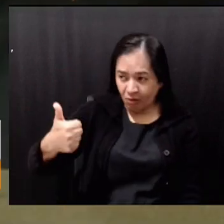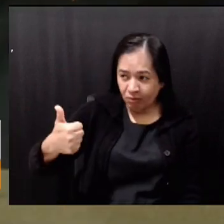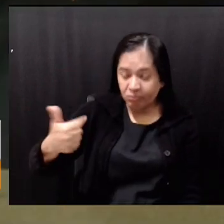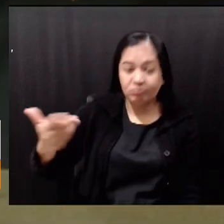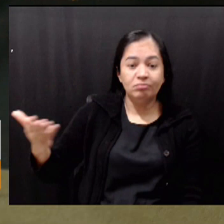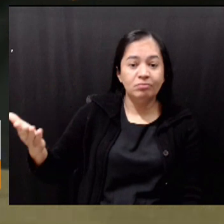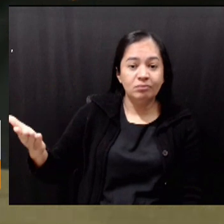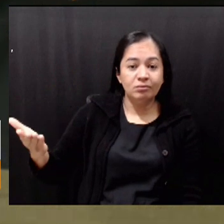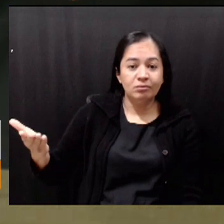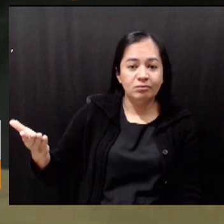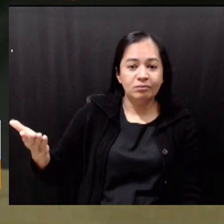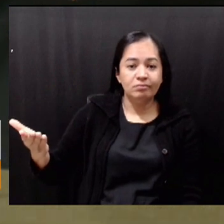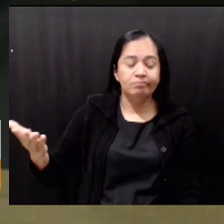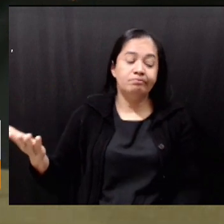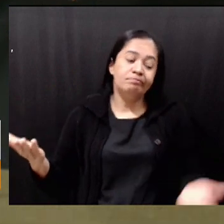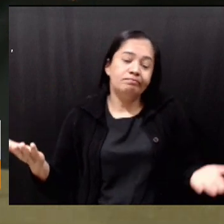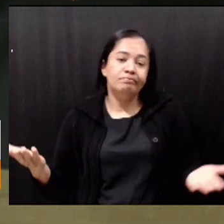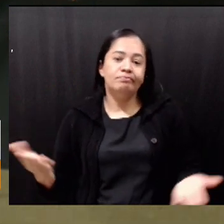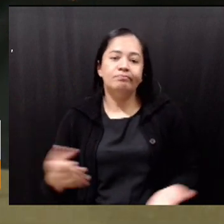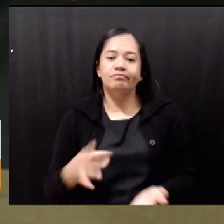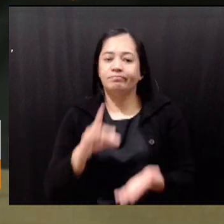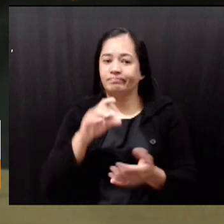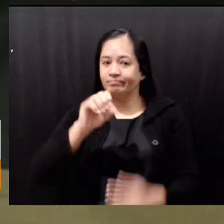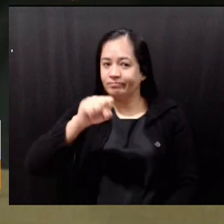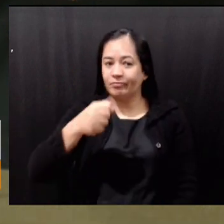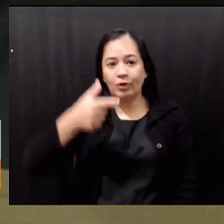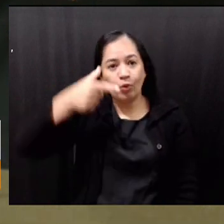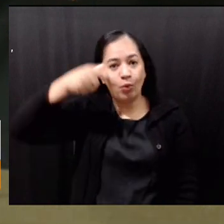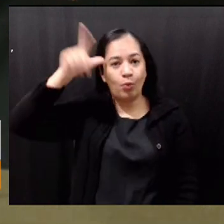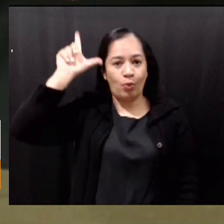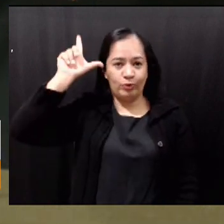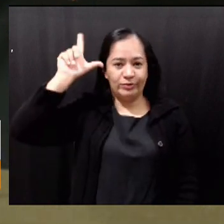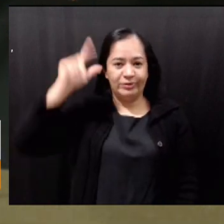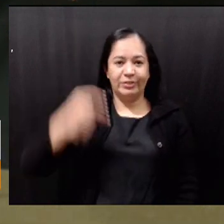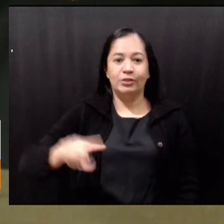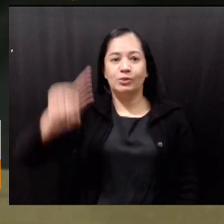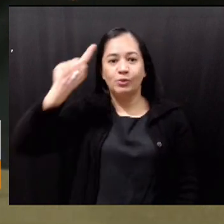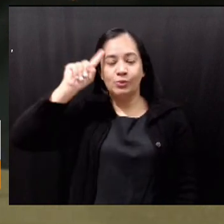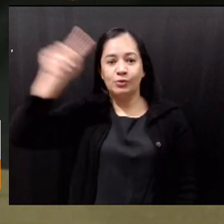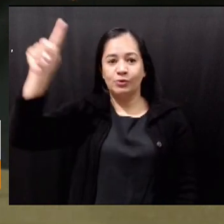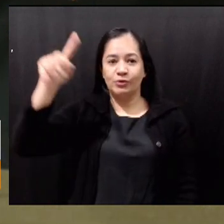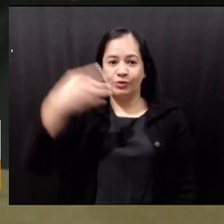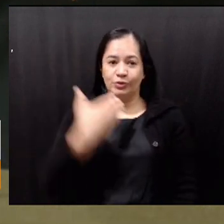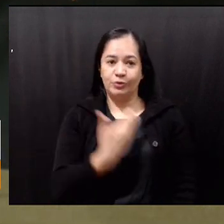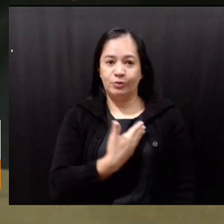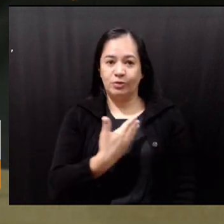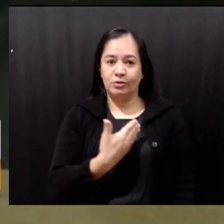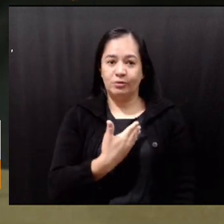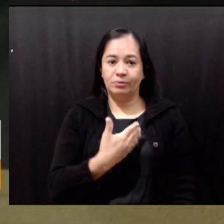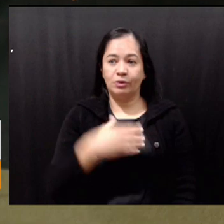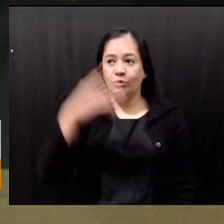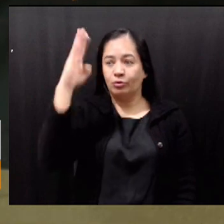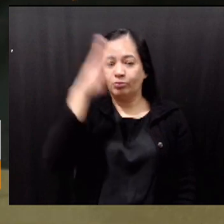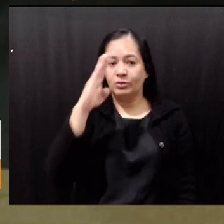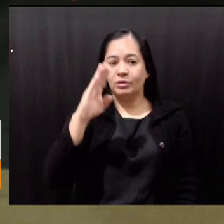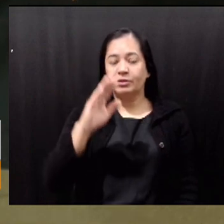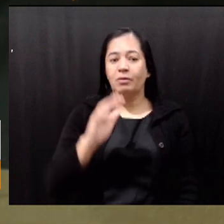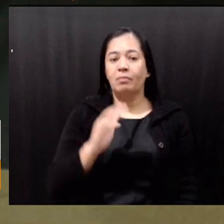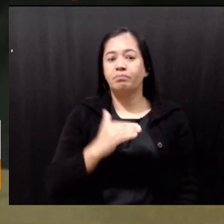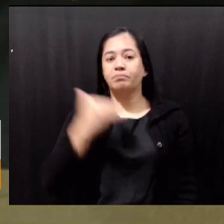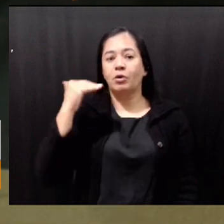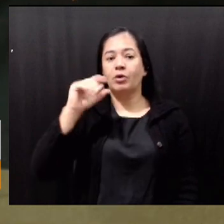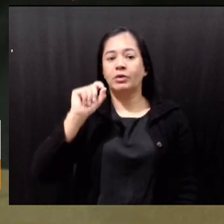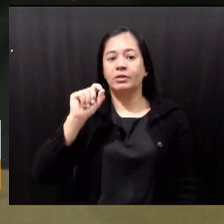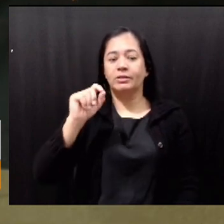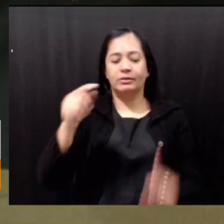exatamente, né. E ontem, no Dia do Amigo, Brasil perde Preta Gil, que eu acho que foi aí um símbolo, né,